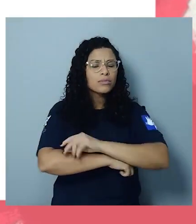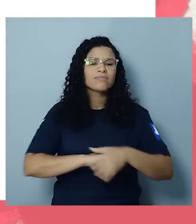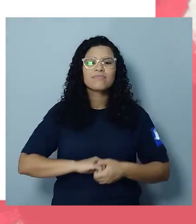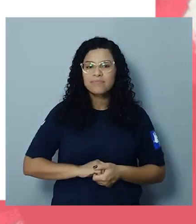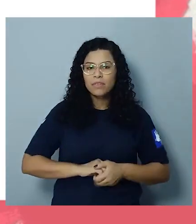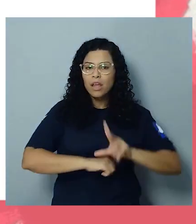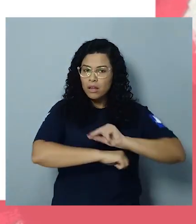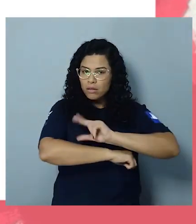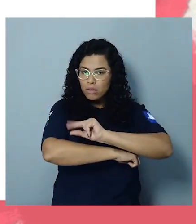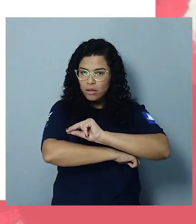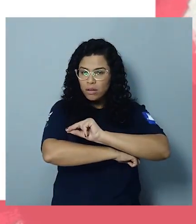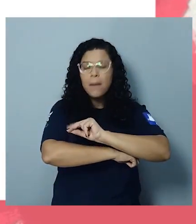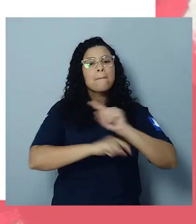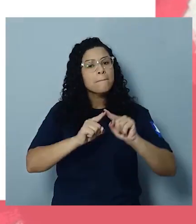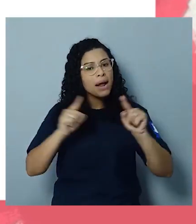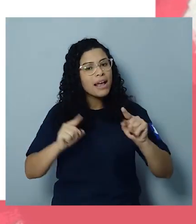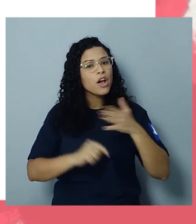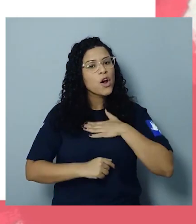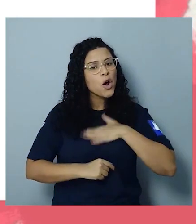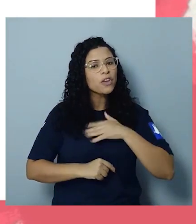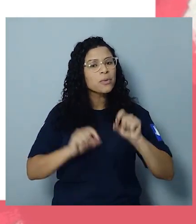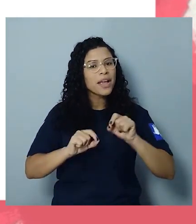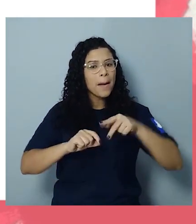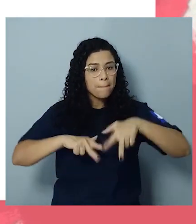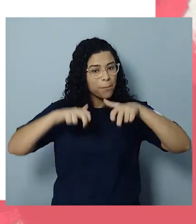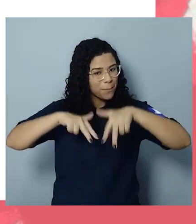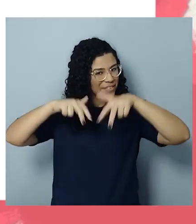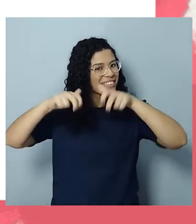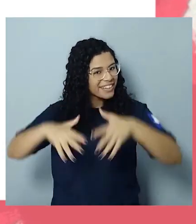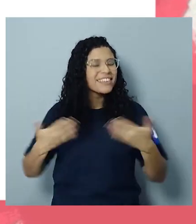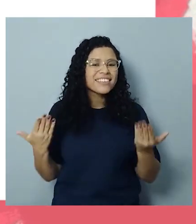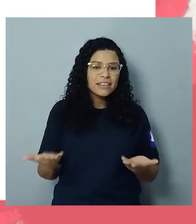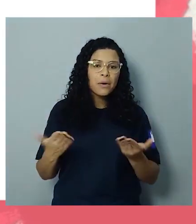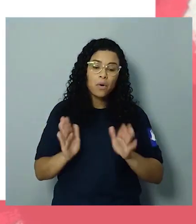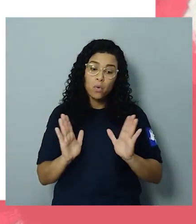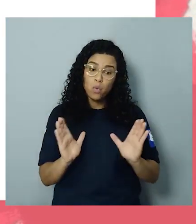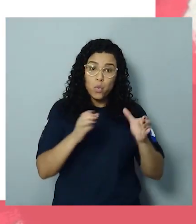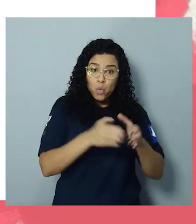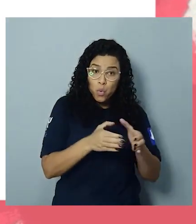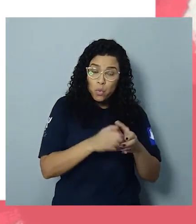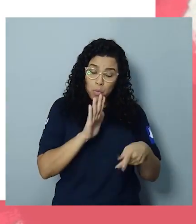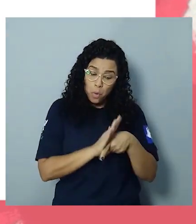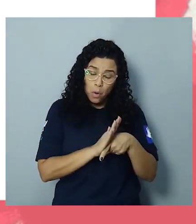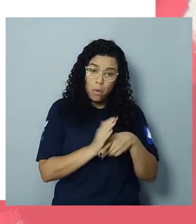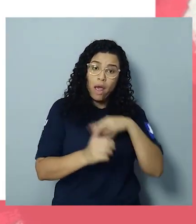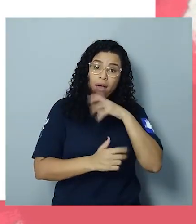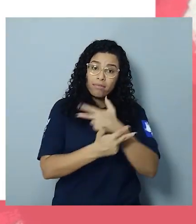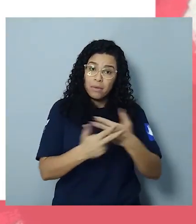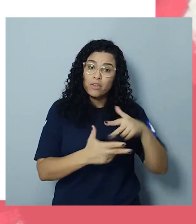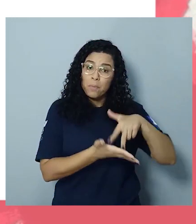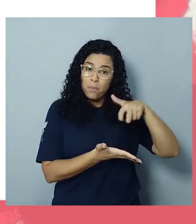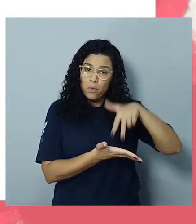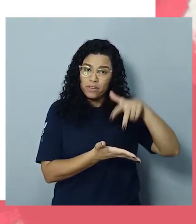grilo apesar de lembrar que as Patinhas no chão ele gosta mesmo de pular então acho que a gente podia deixar ele no time dos animais que